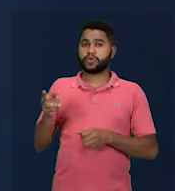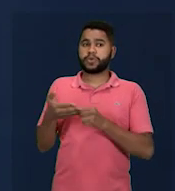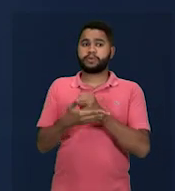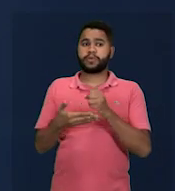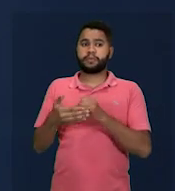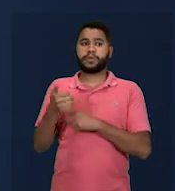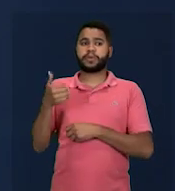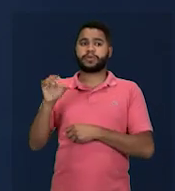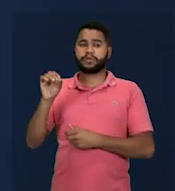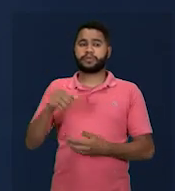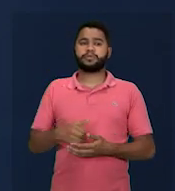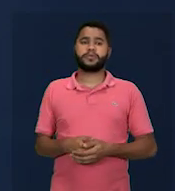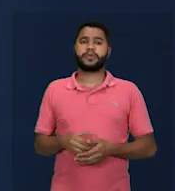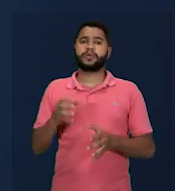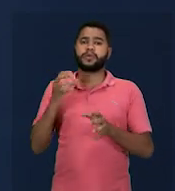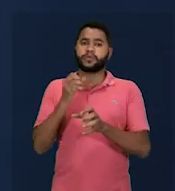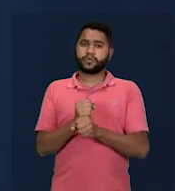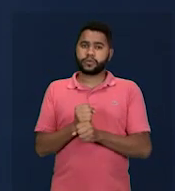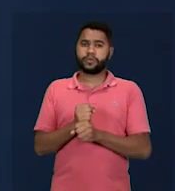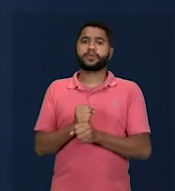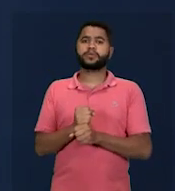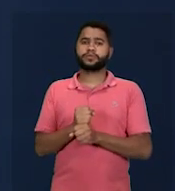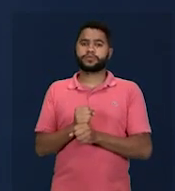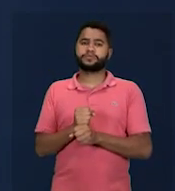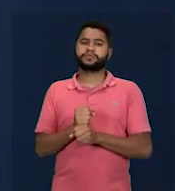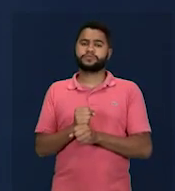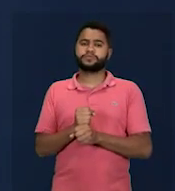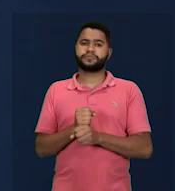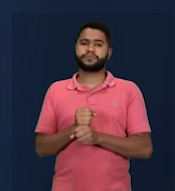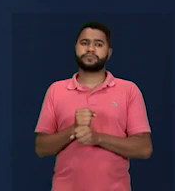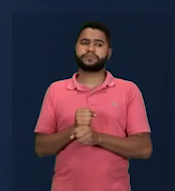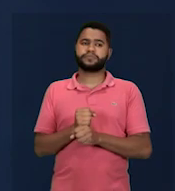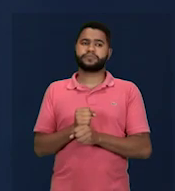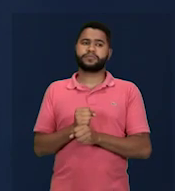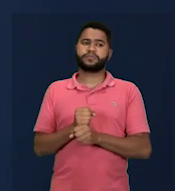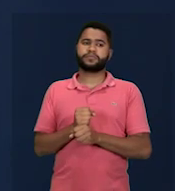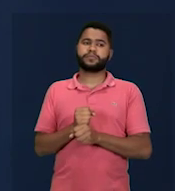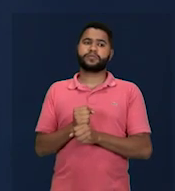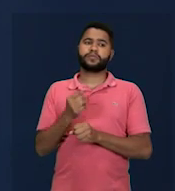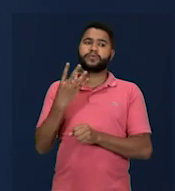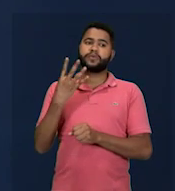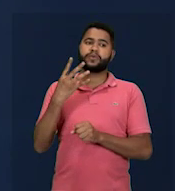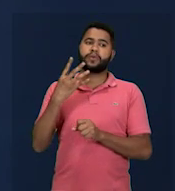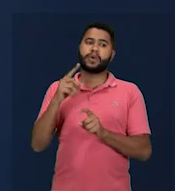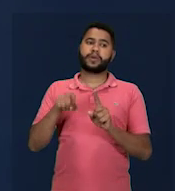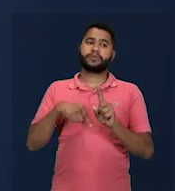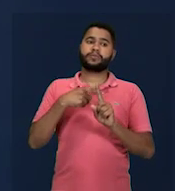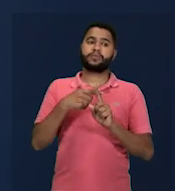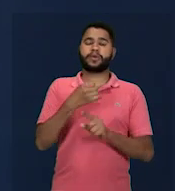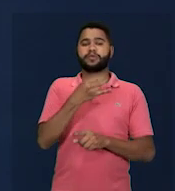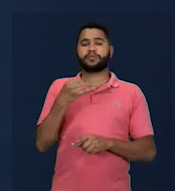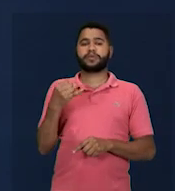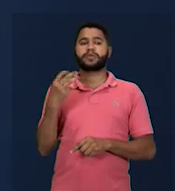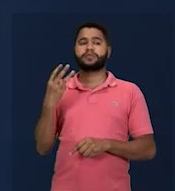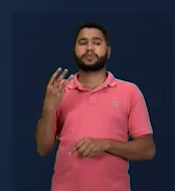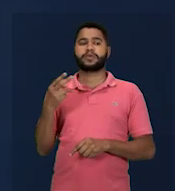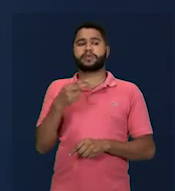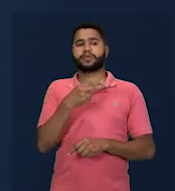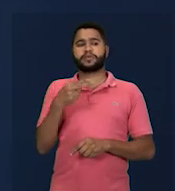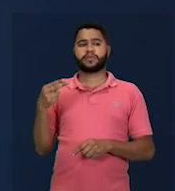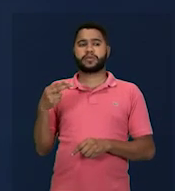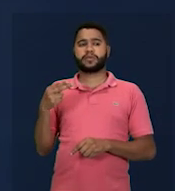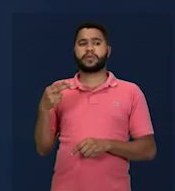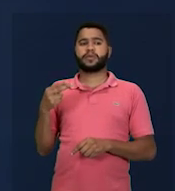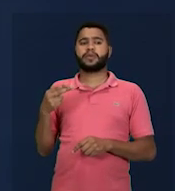que é 10, soma os expoentes. 4 mais menos 3 vai dar